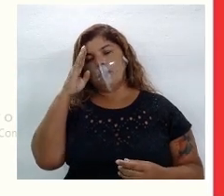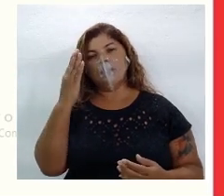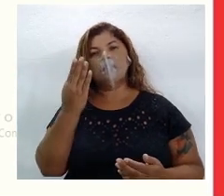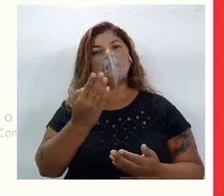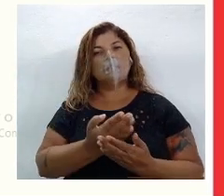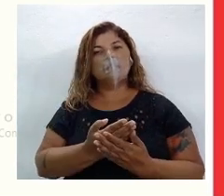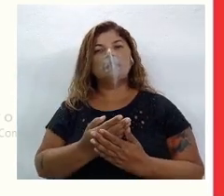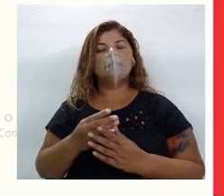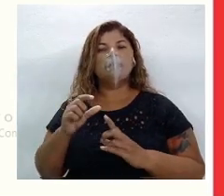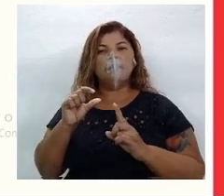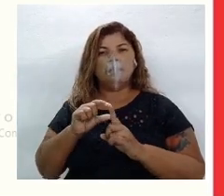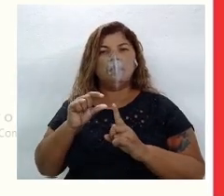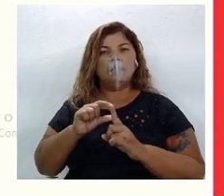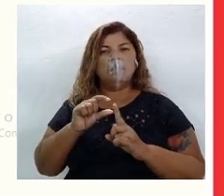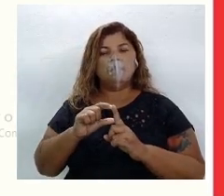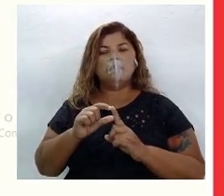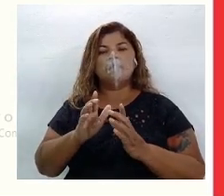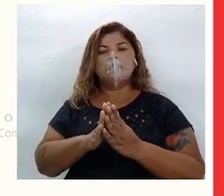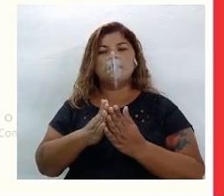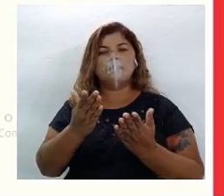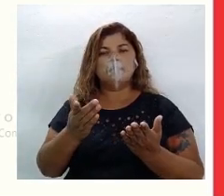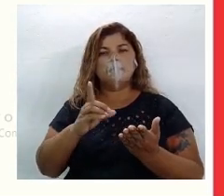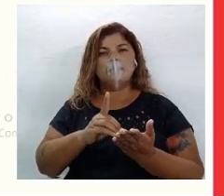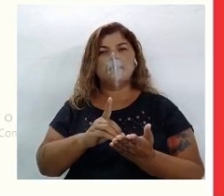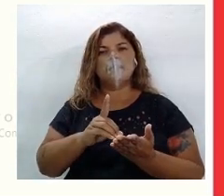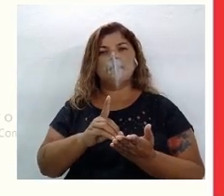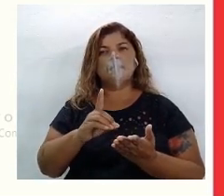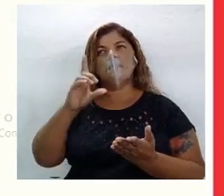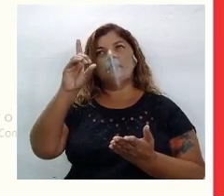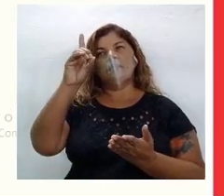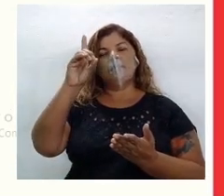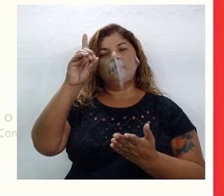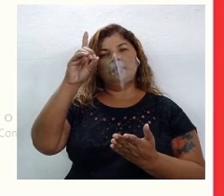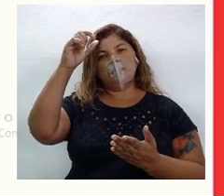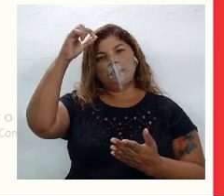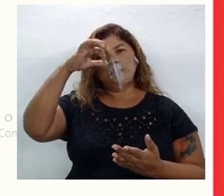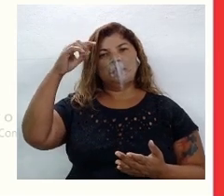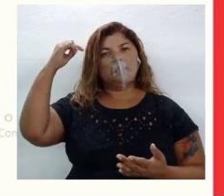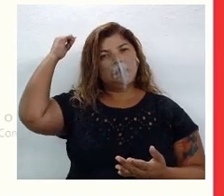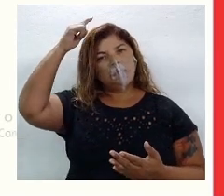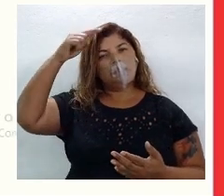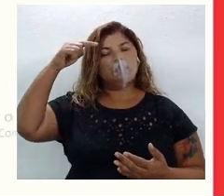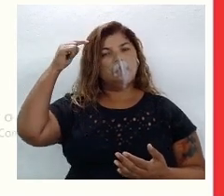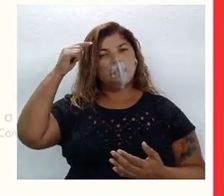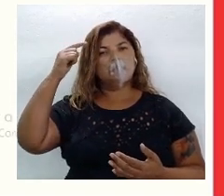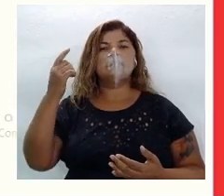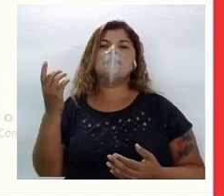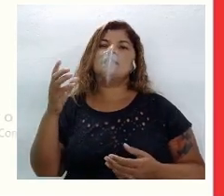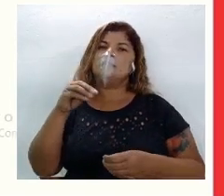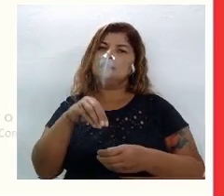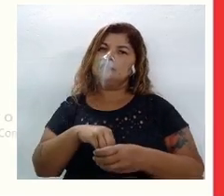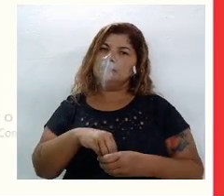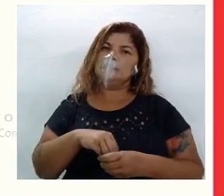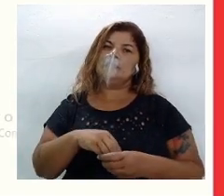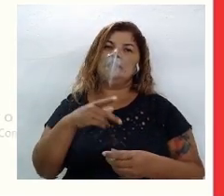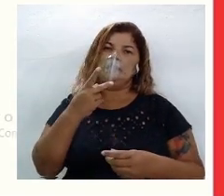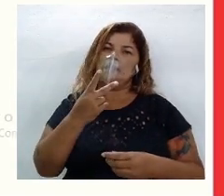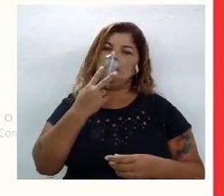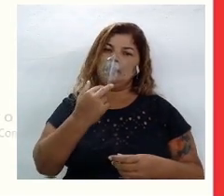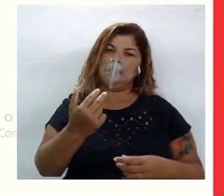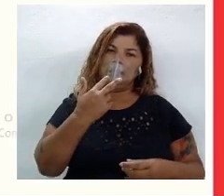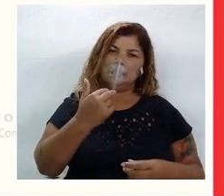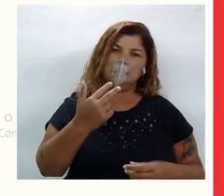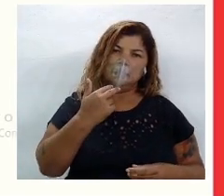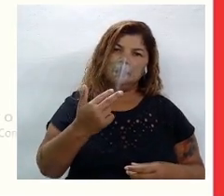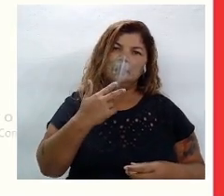acreditam na palavra pós-bíblica dos dons do Espírito Santo, incluindo o quê? Falar em